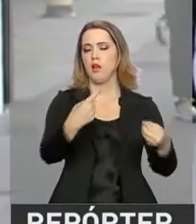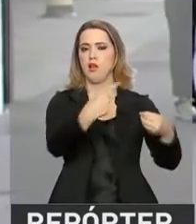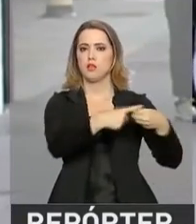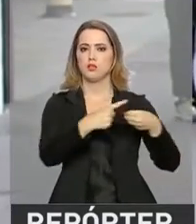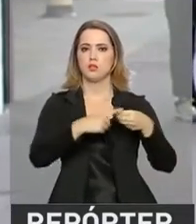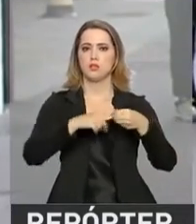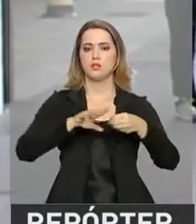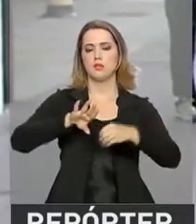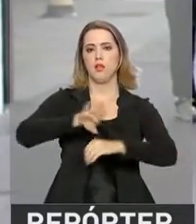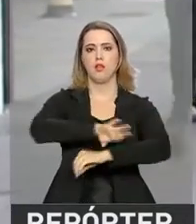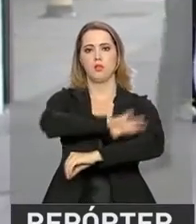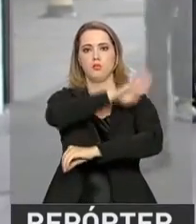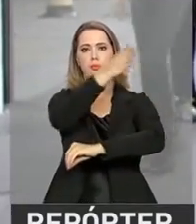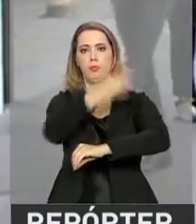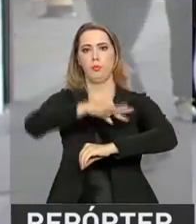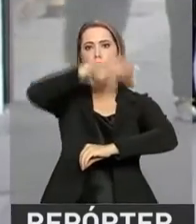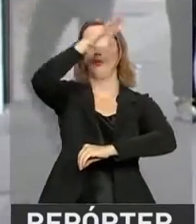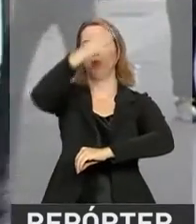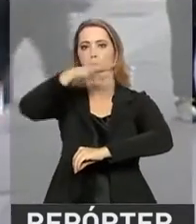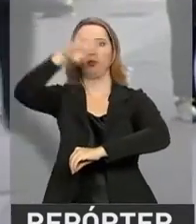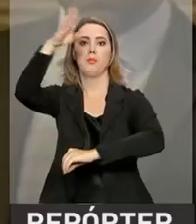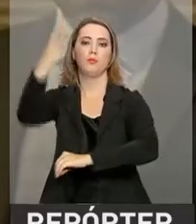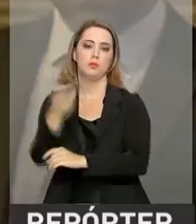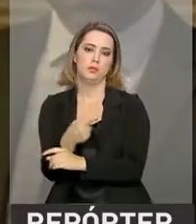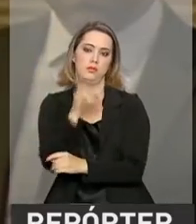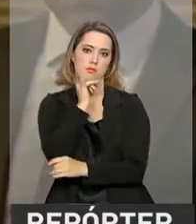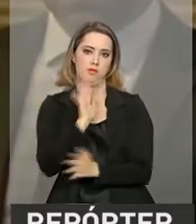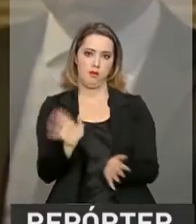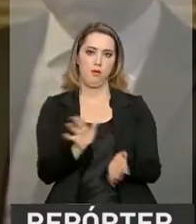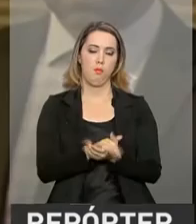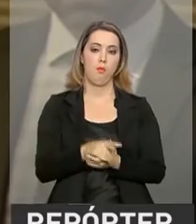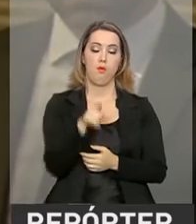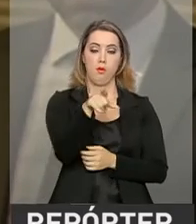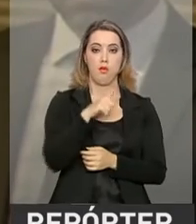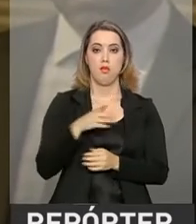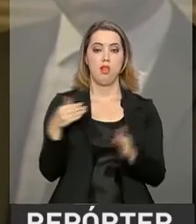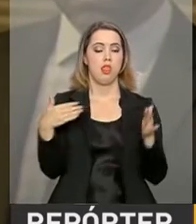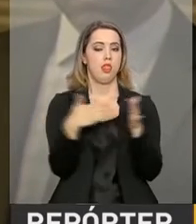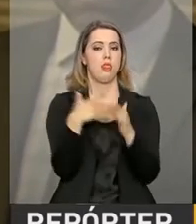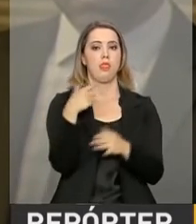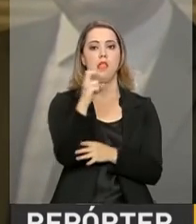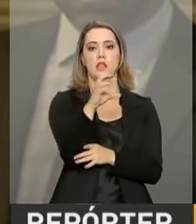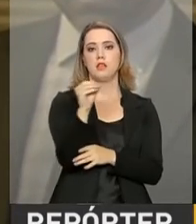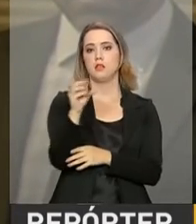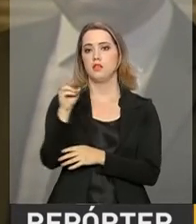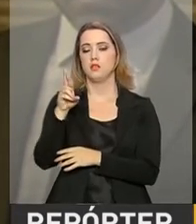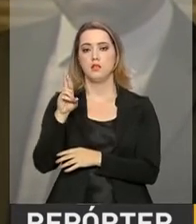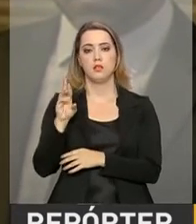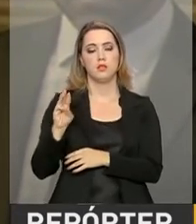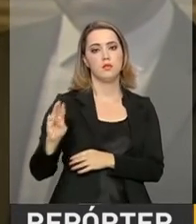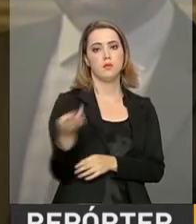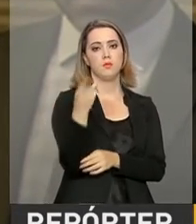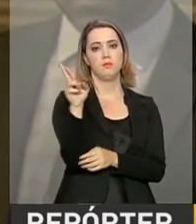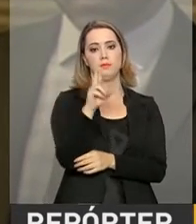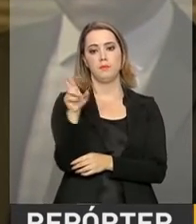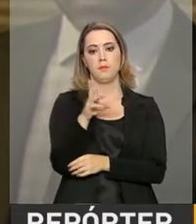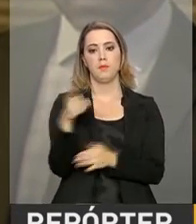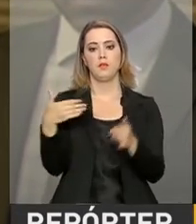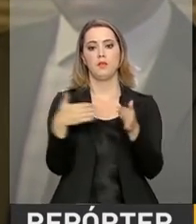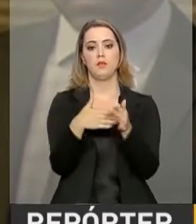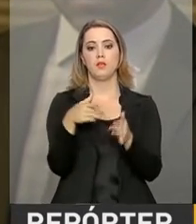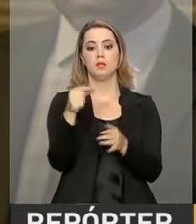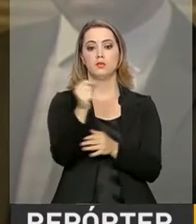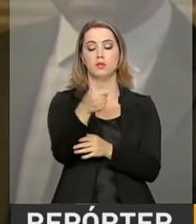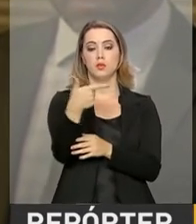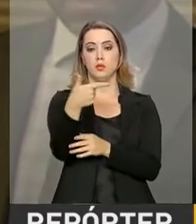investir na melhoria da estrutura das residências uma previsão de até 500 milhões de reais para o ano de 2017